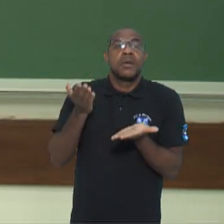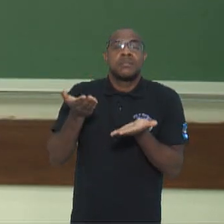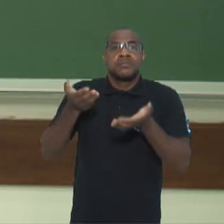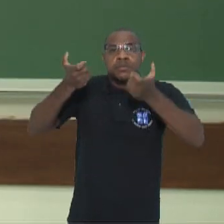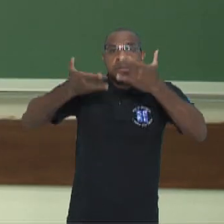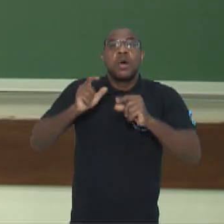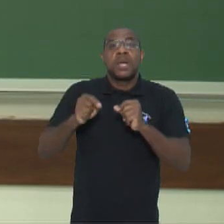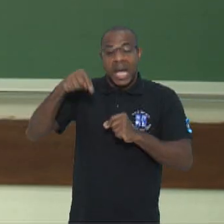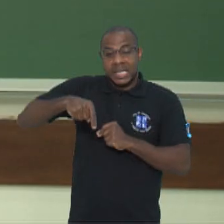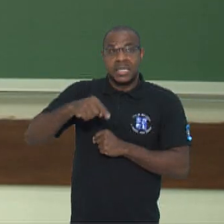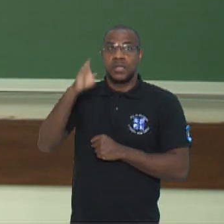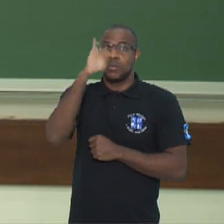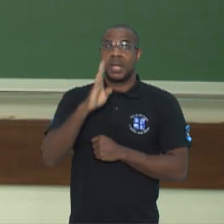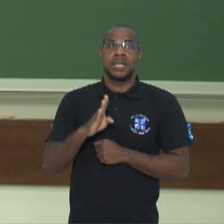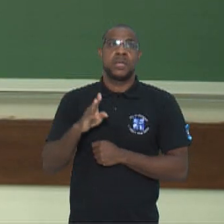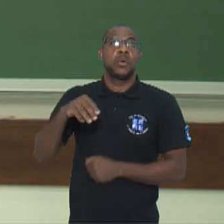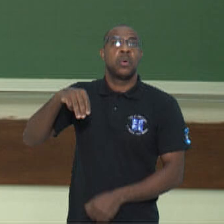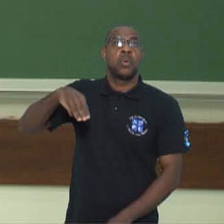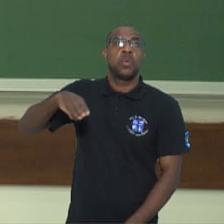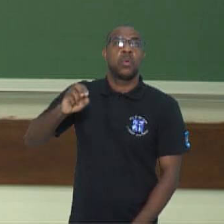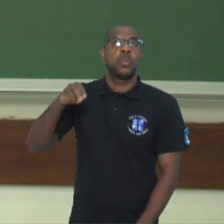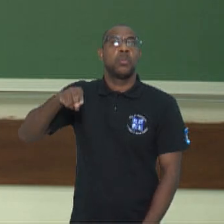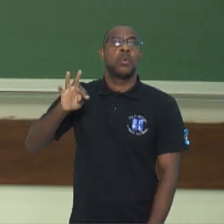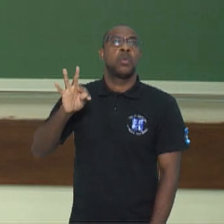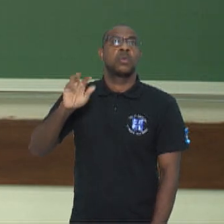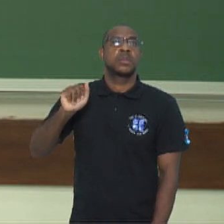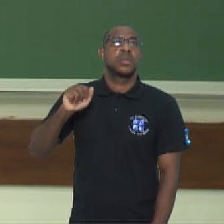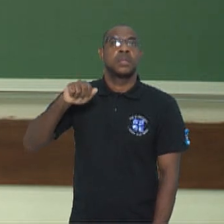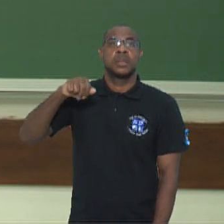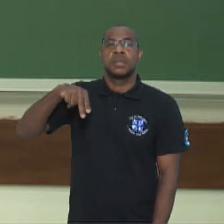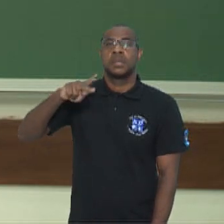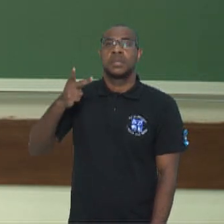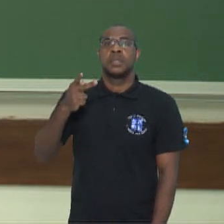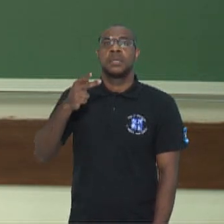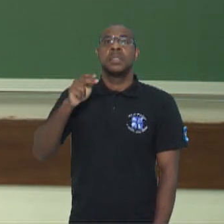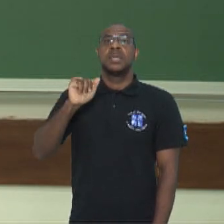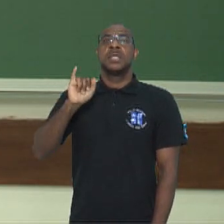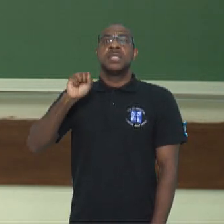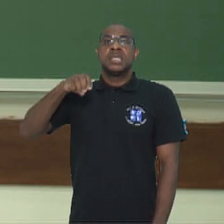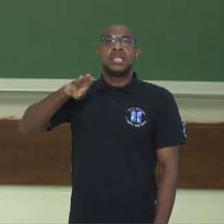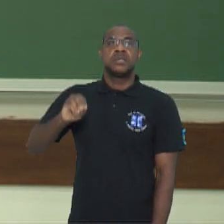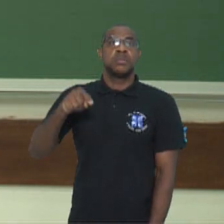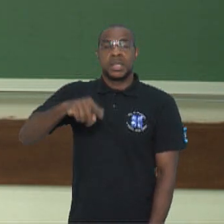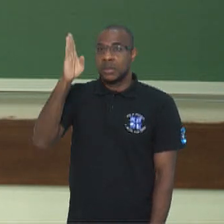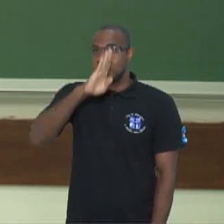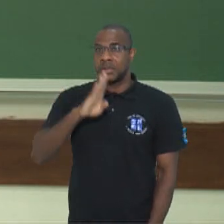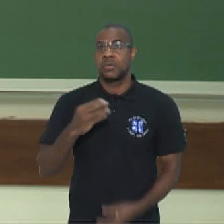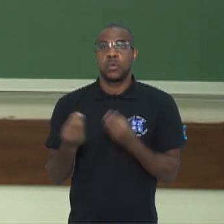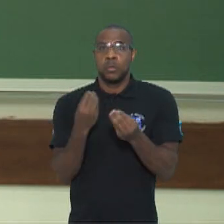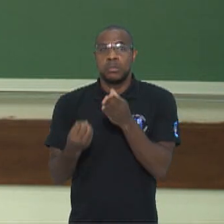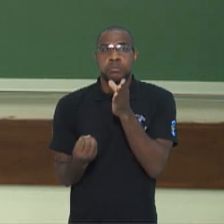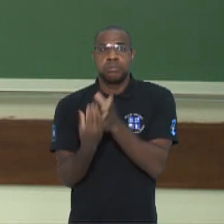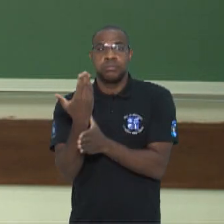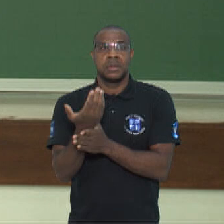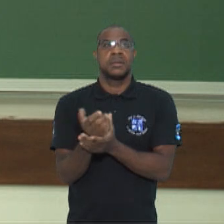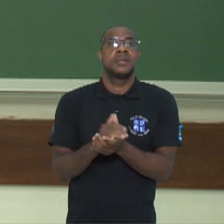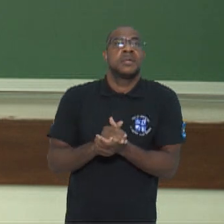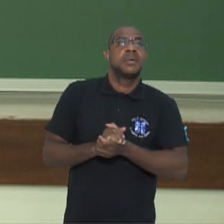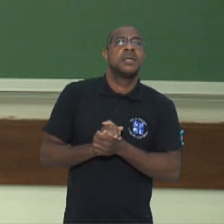Bem, existem duas regiões que procuram o título